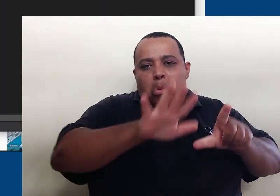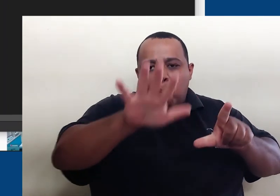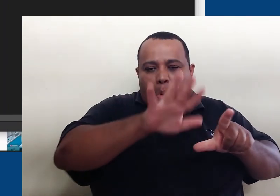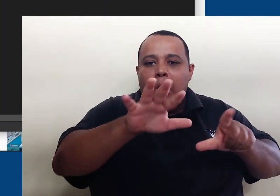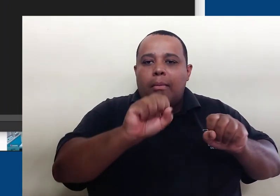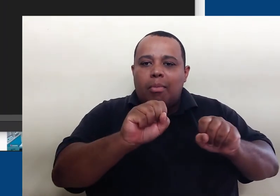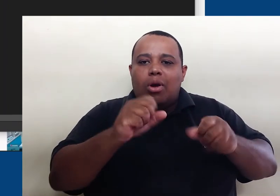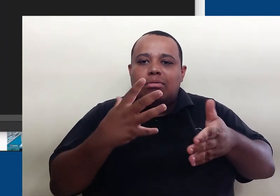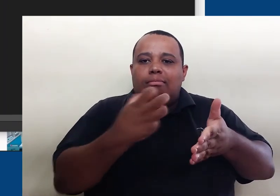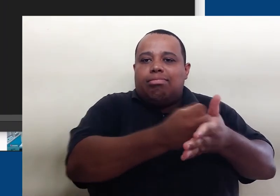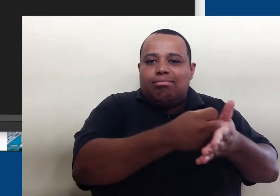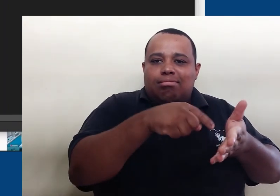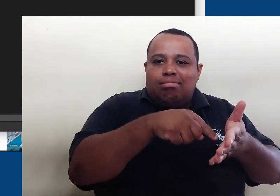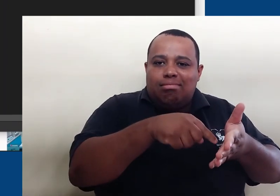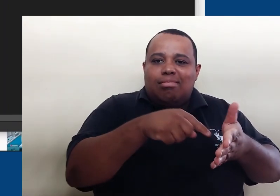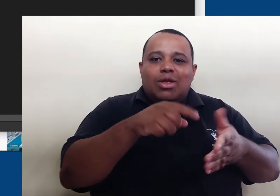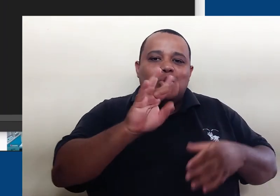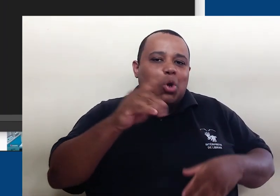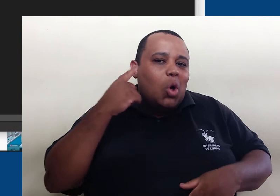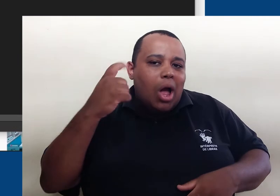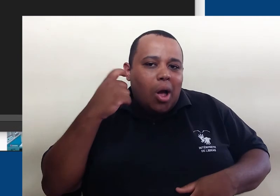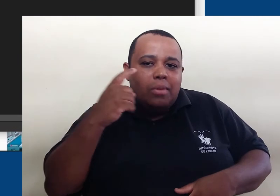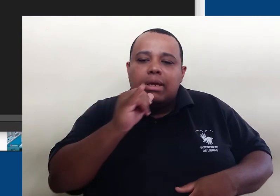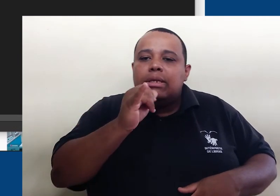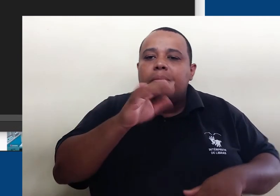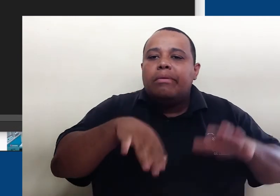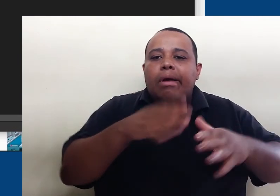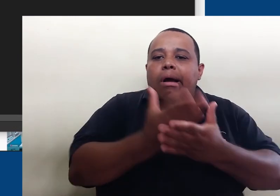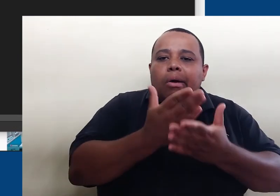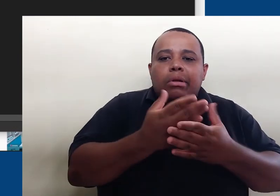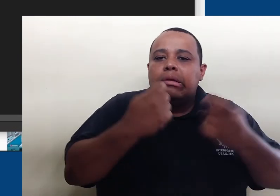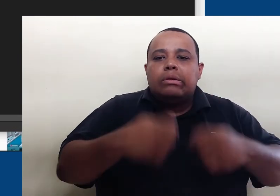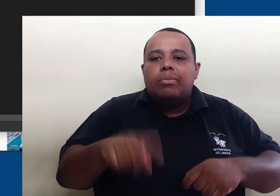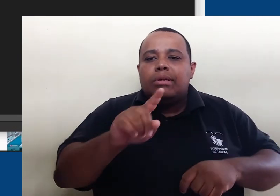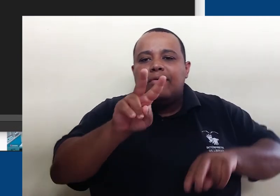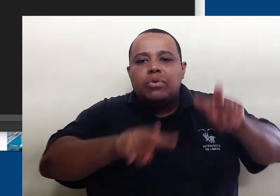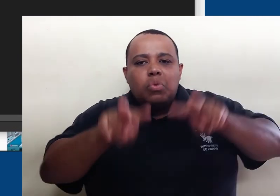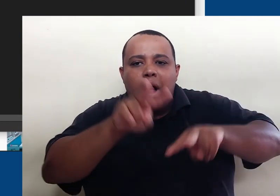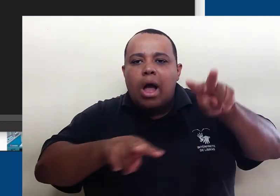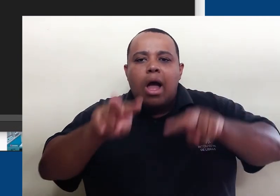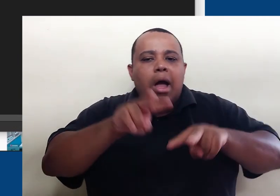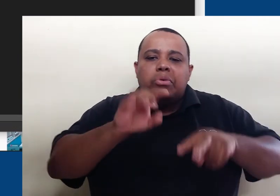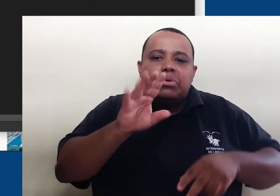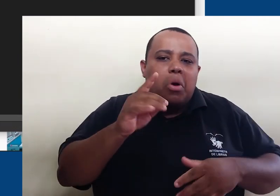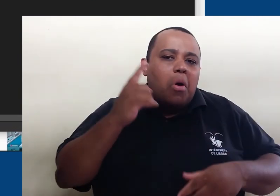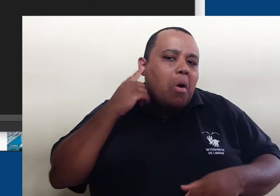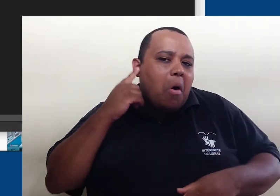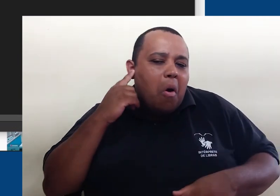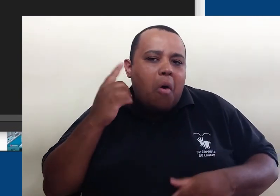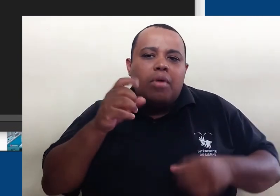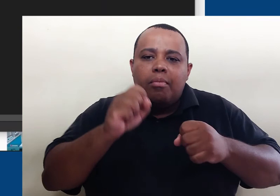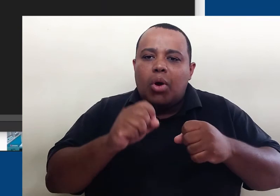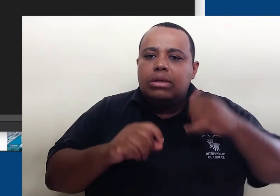para os nossos alunos. Caso seja uma aula só de tirando dúvidas, alguma coisa que às vezes não precisa do visual, você pode disponibilizar só o áudio para caso eles